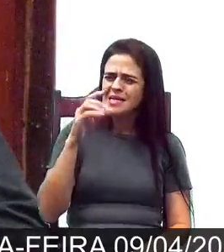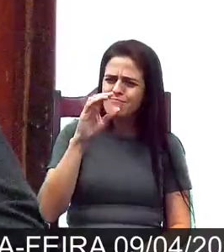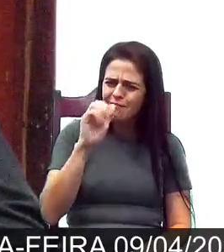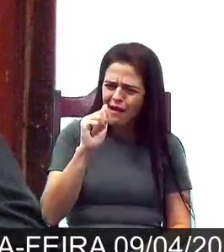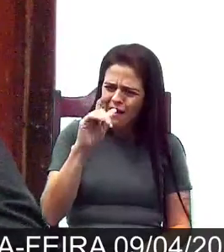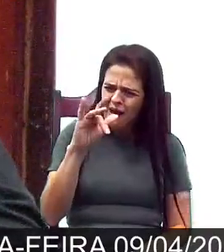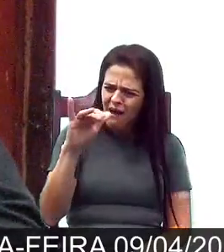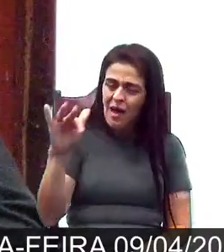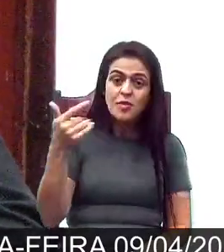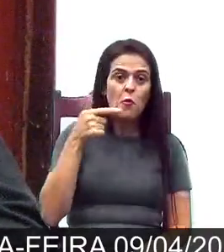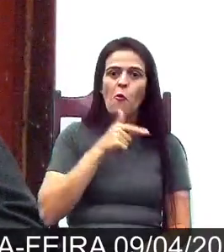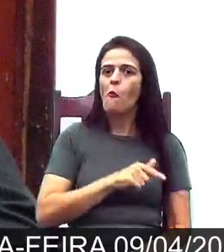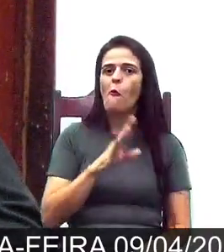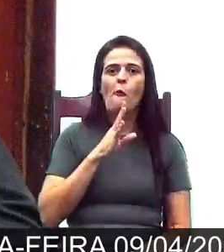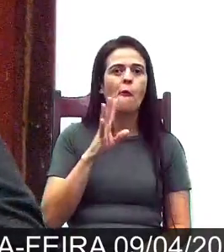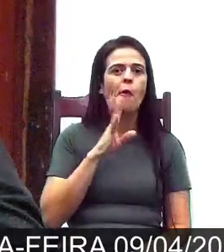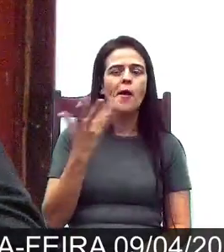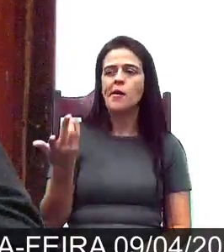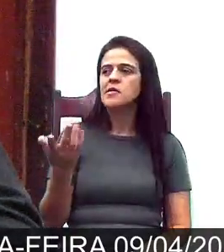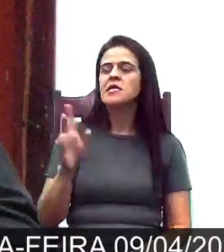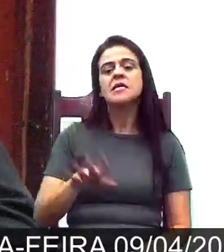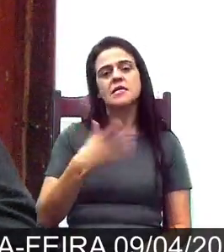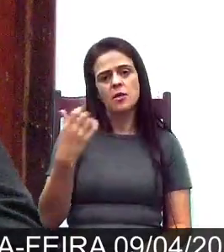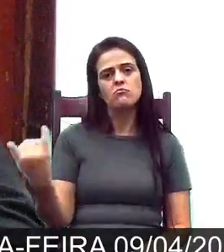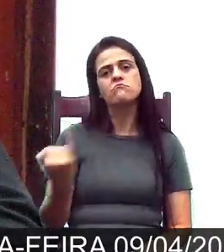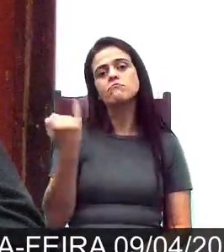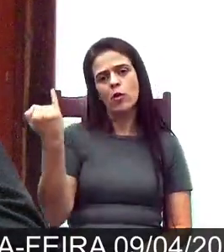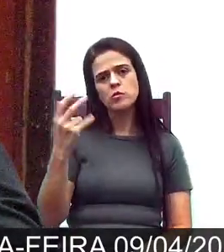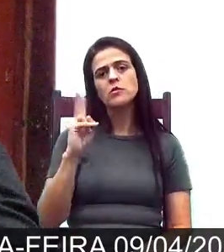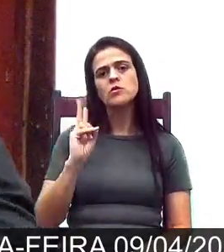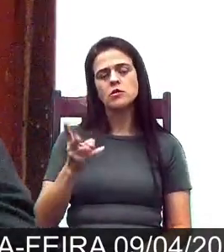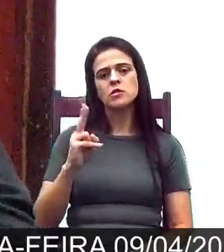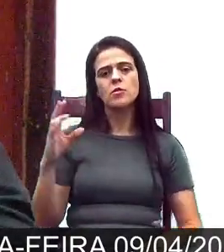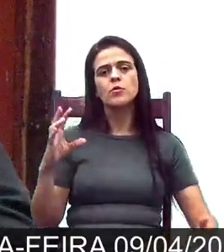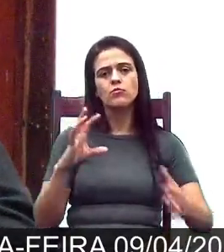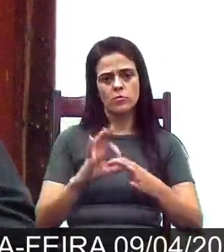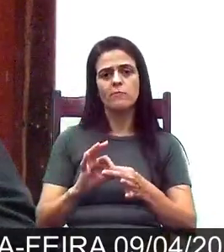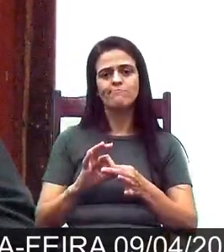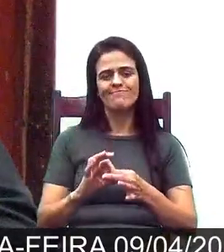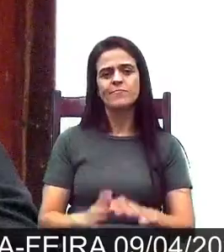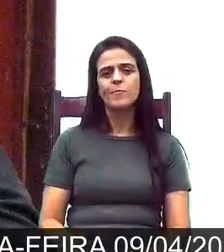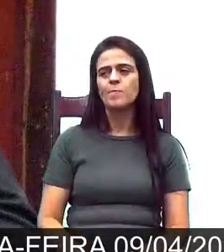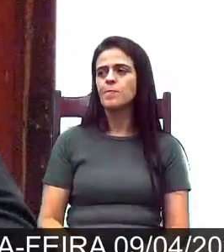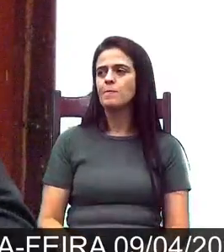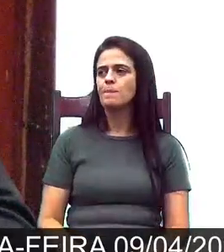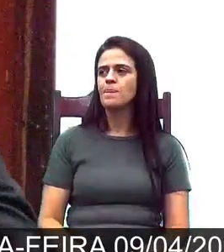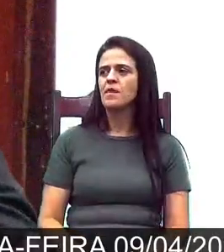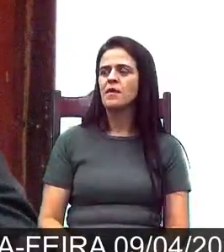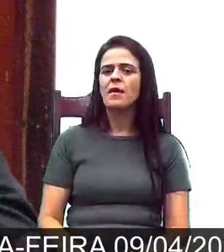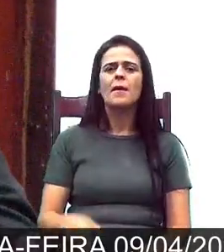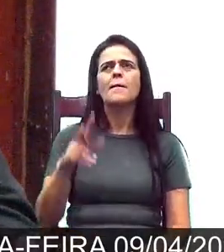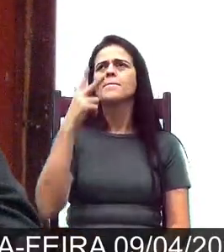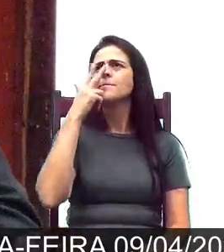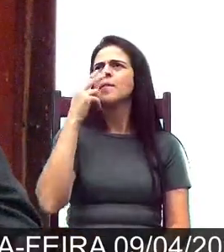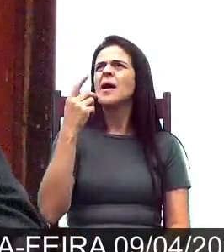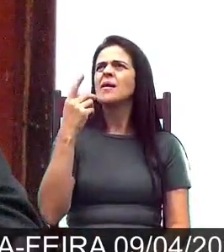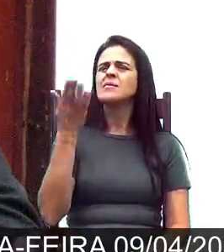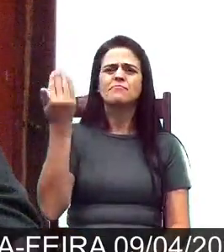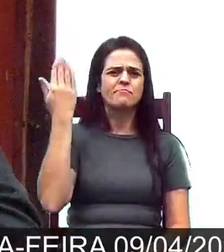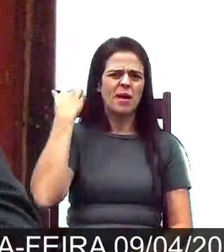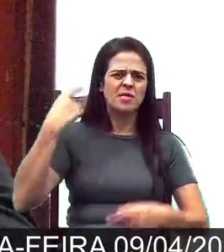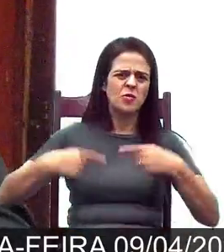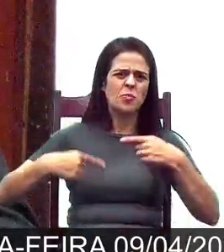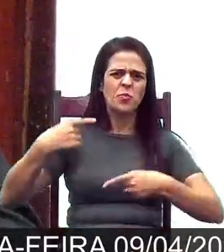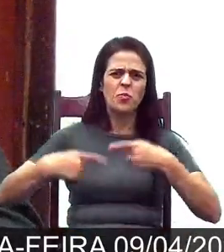sigla partidária, né? E o mesmo partido que tem um número, parece que na eleição passada era